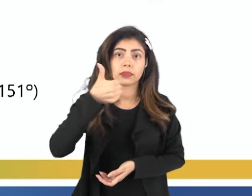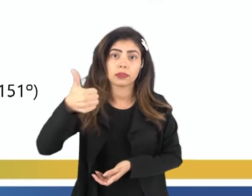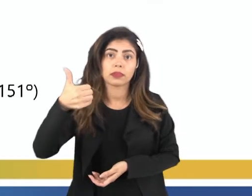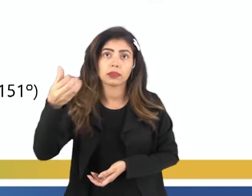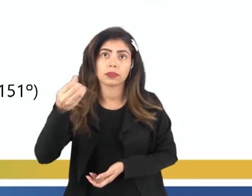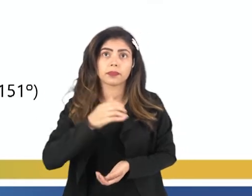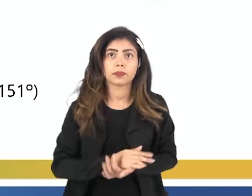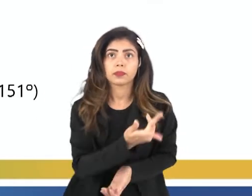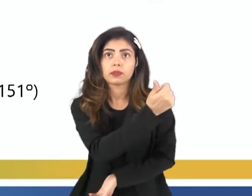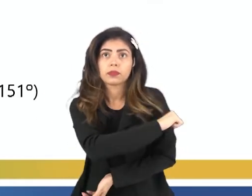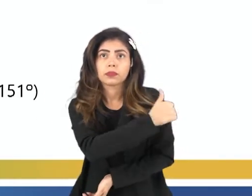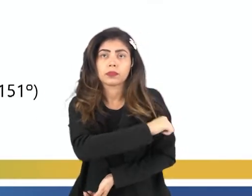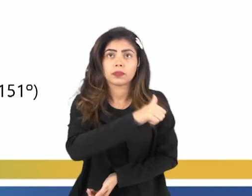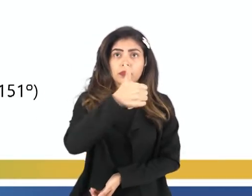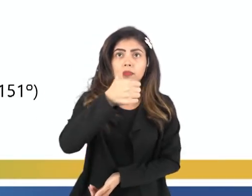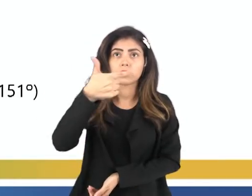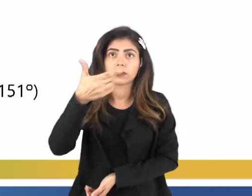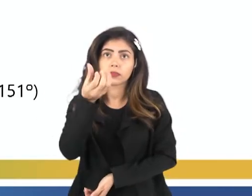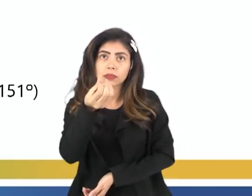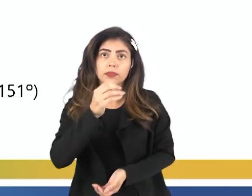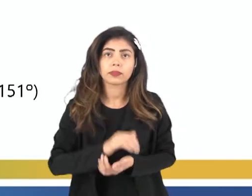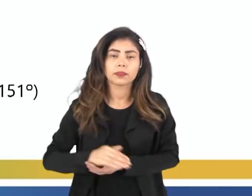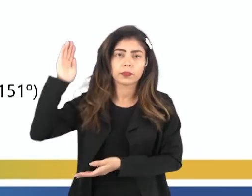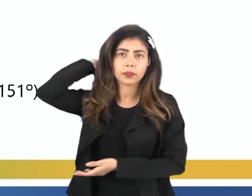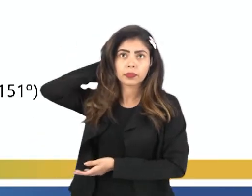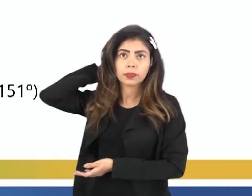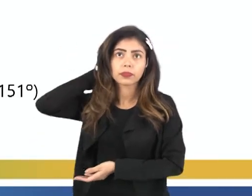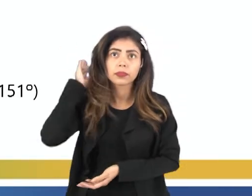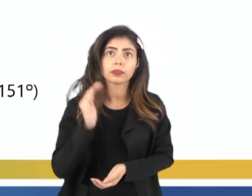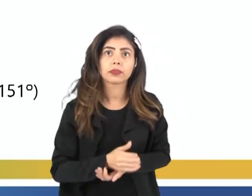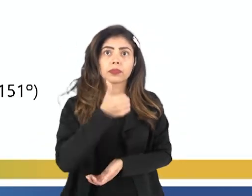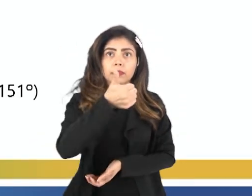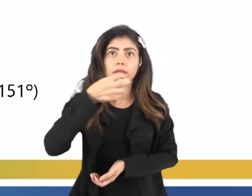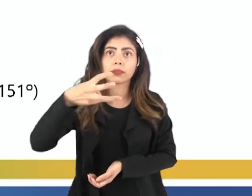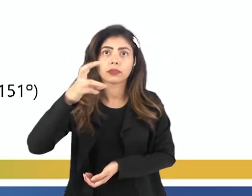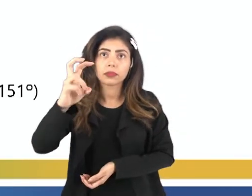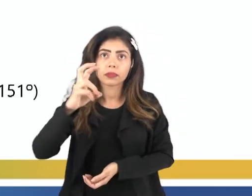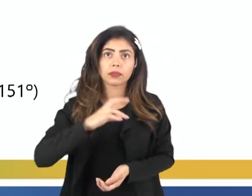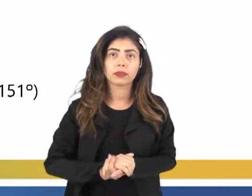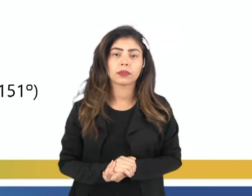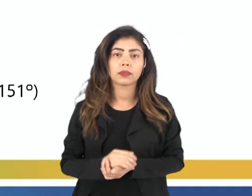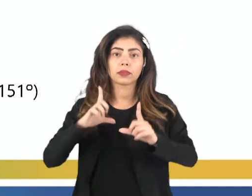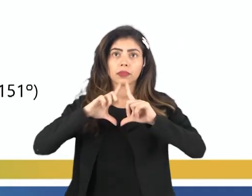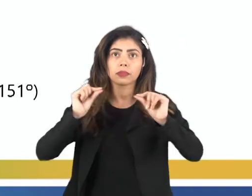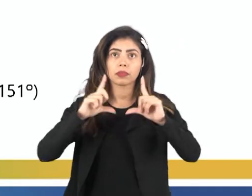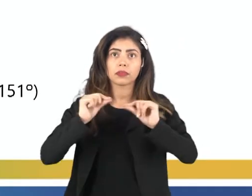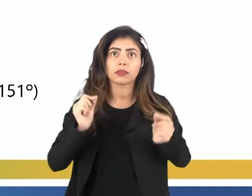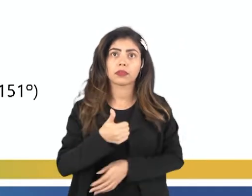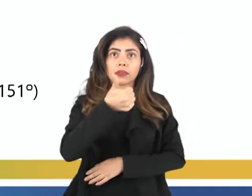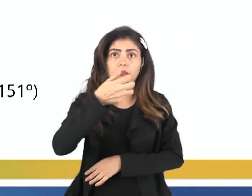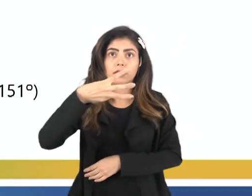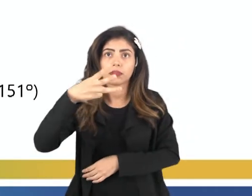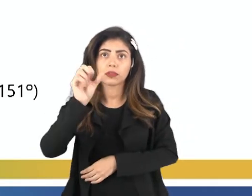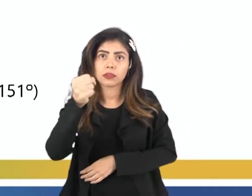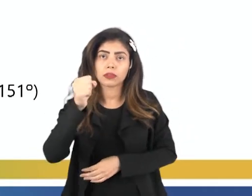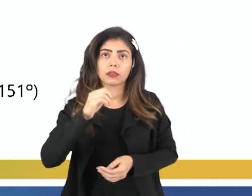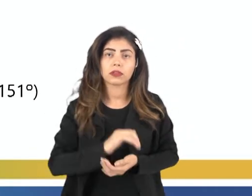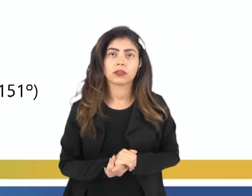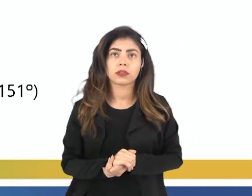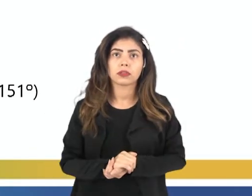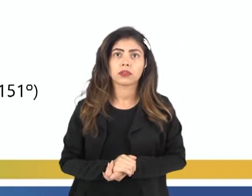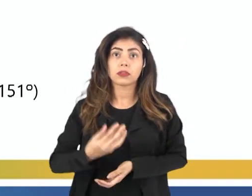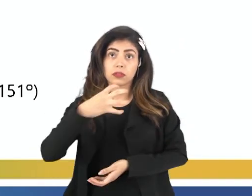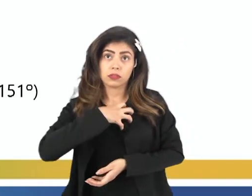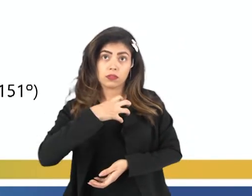116, Rio de Janeiro na posição 126, Curitiba, posição 135, Brasília, posição 138,